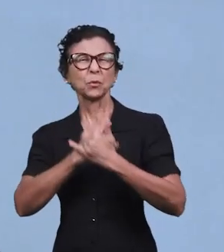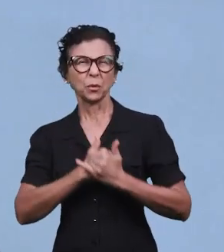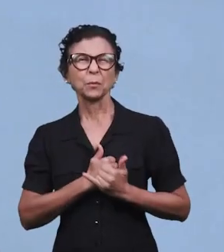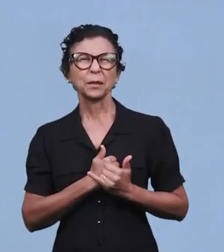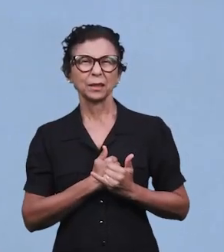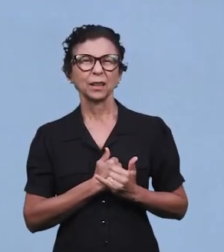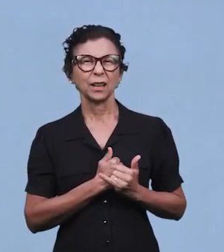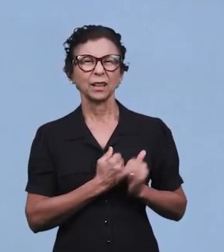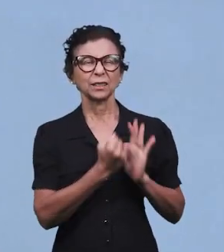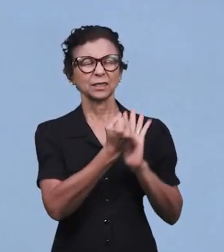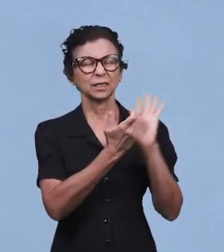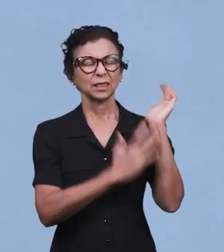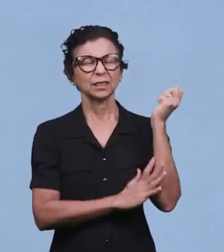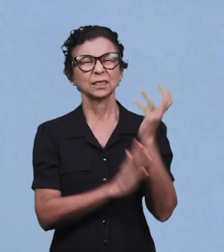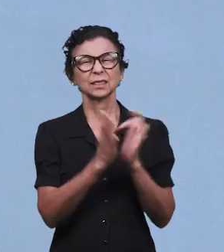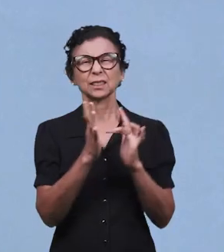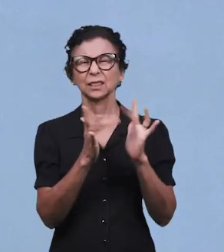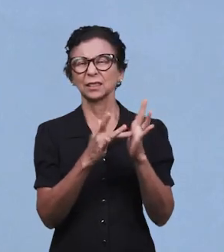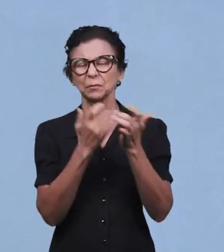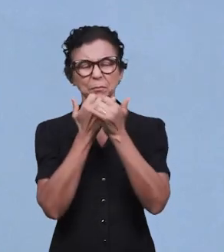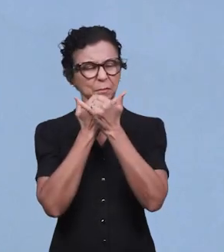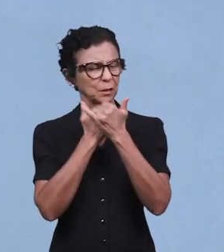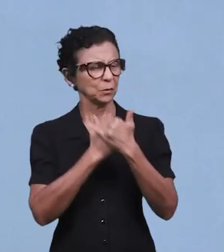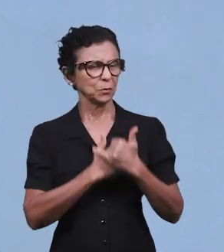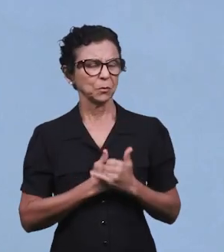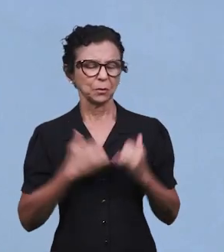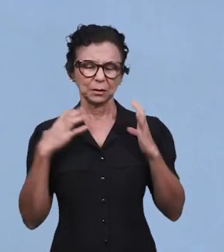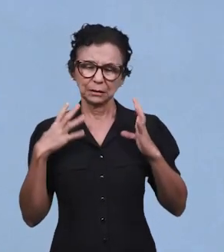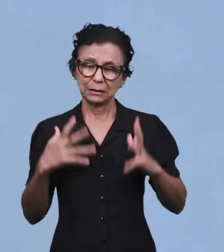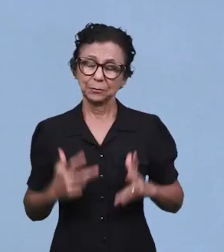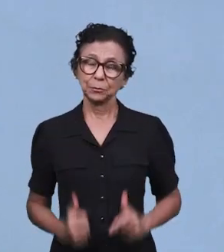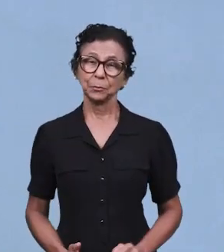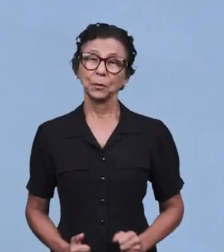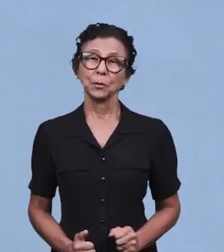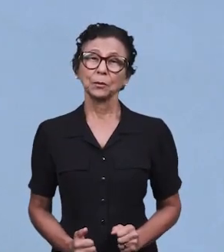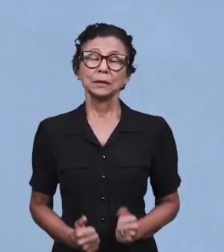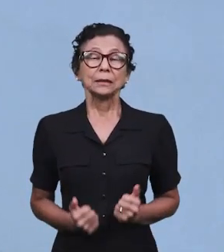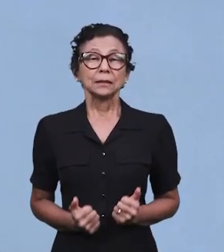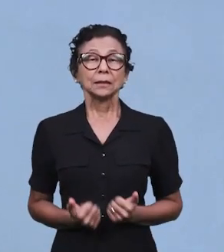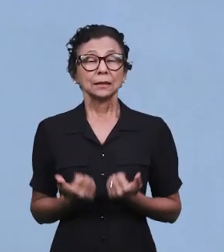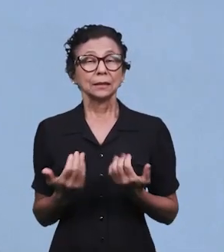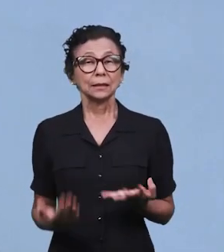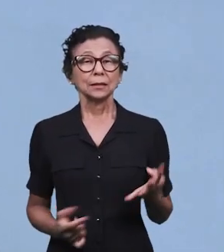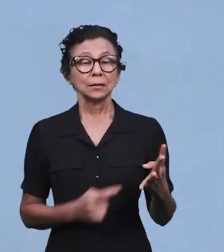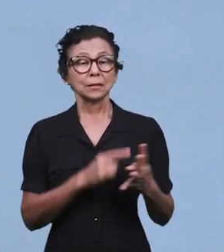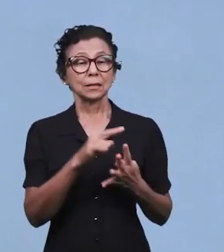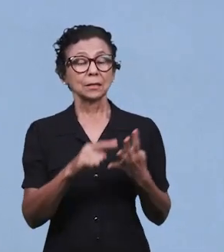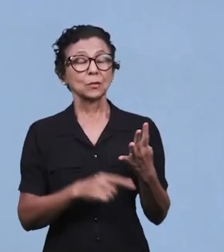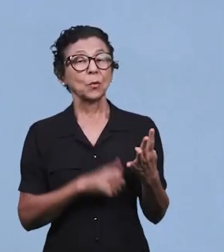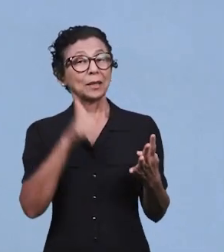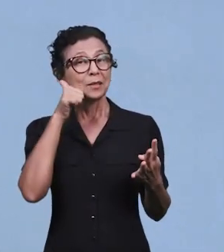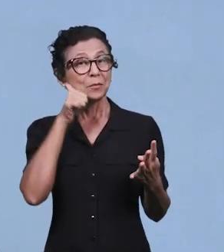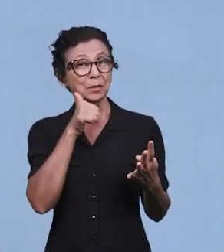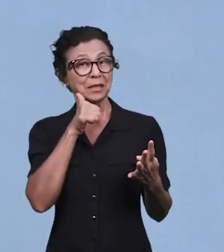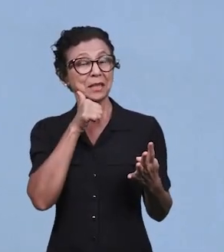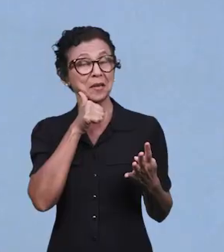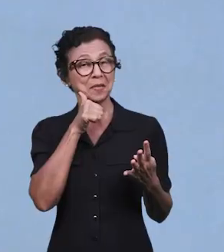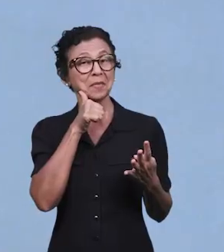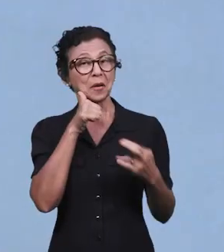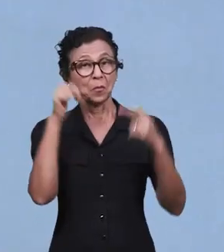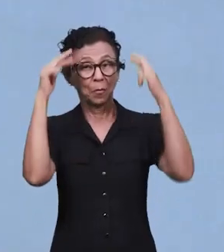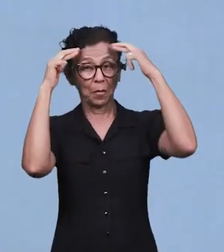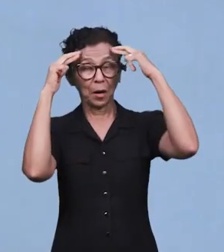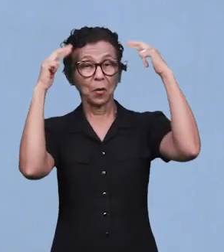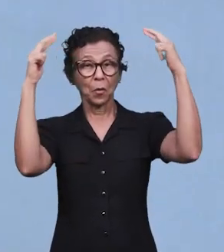lavou com o seu sangue, perdoou os nossos pecados, e para elas uma honra aparecer na